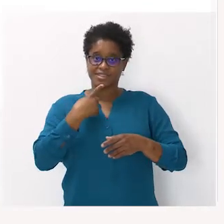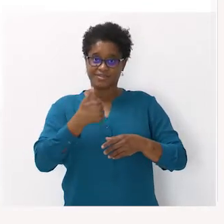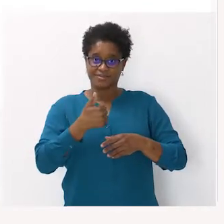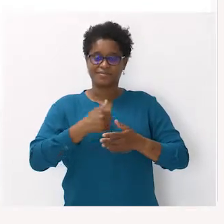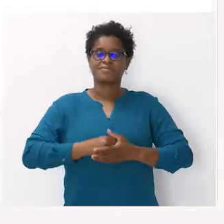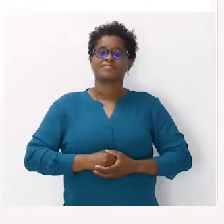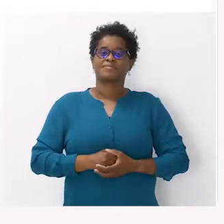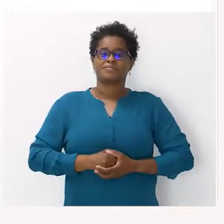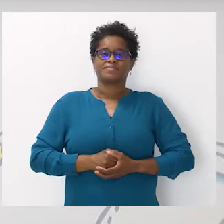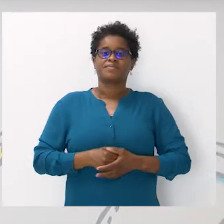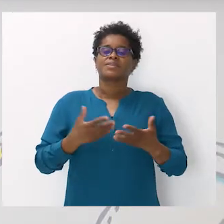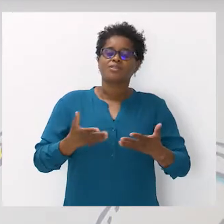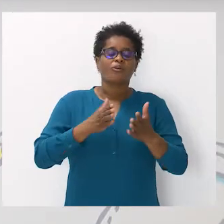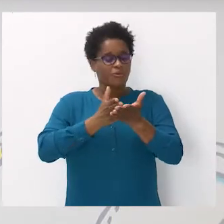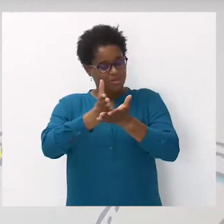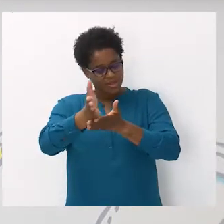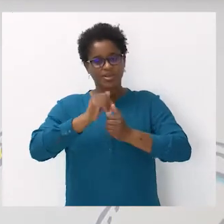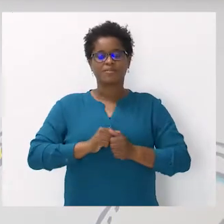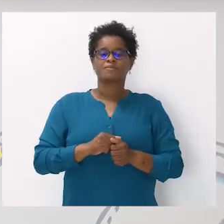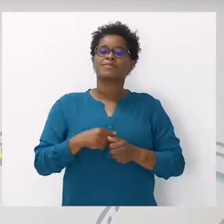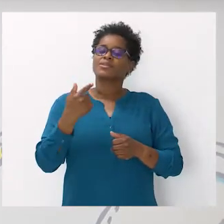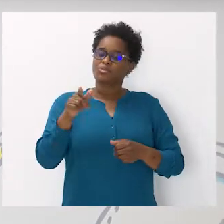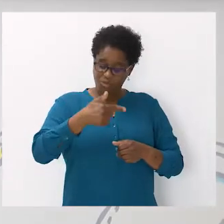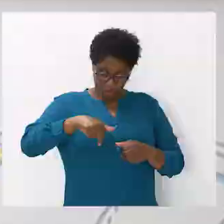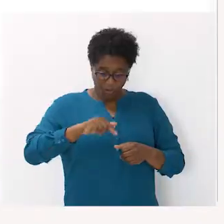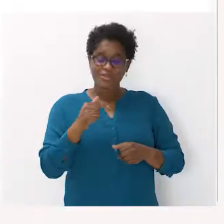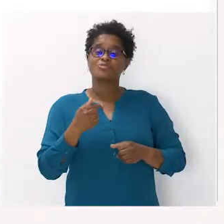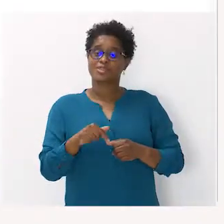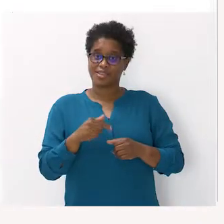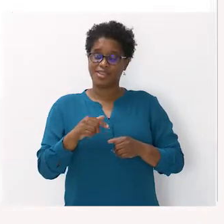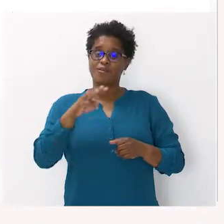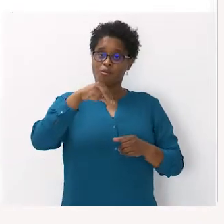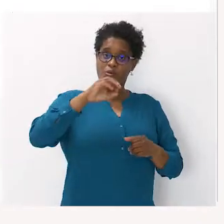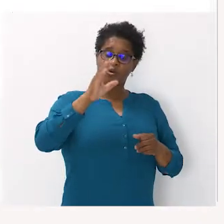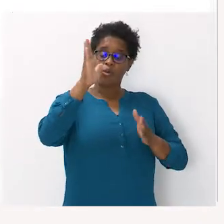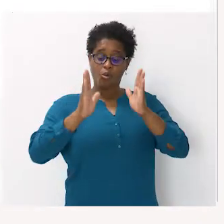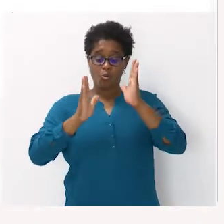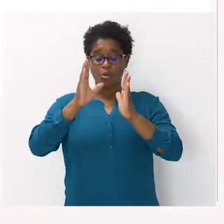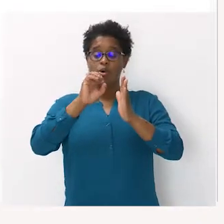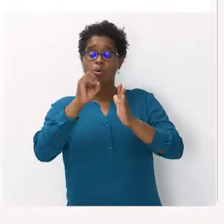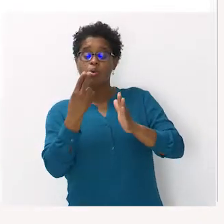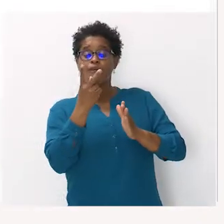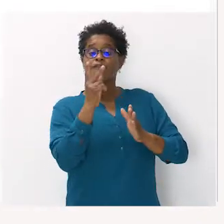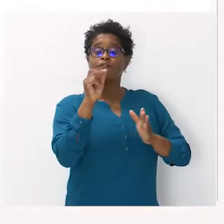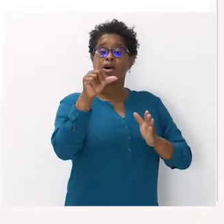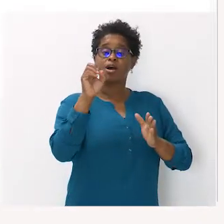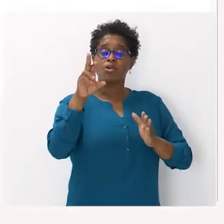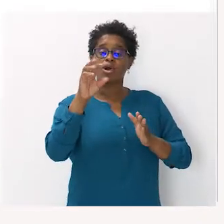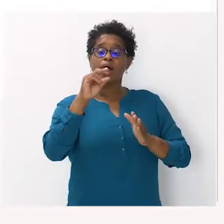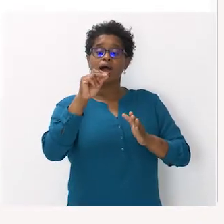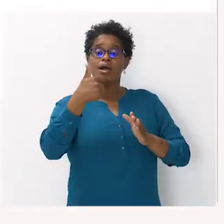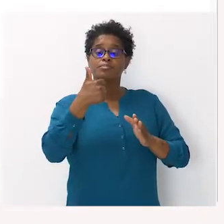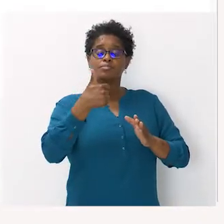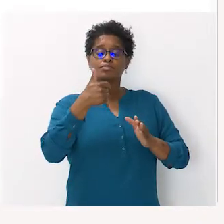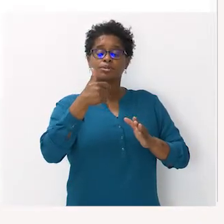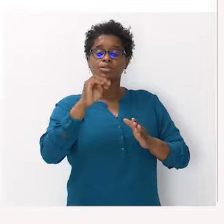certo? Dando continuidade, nós temos módulo ou valor absoluto de um número